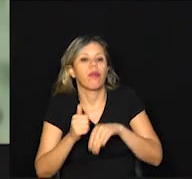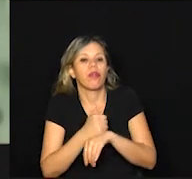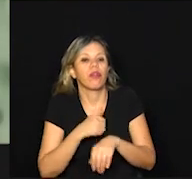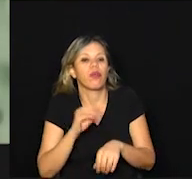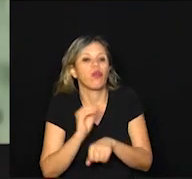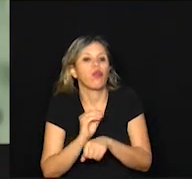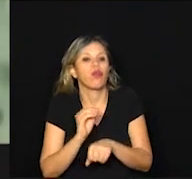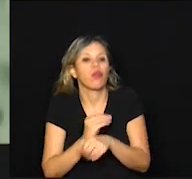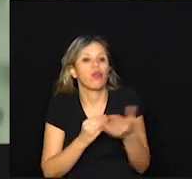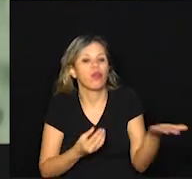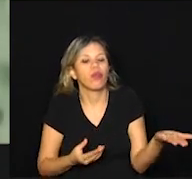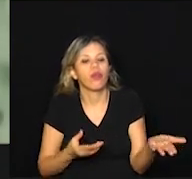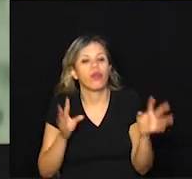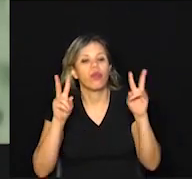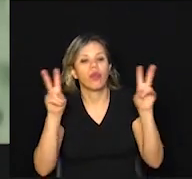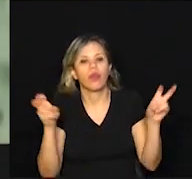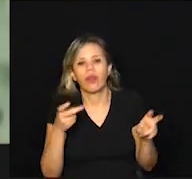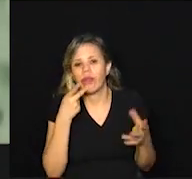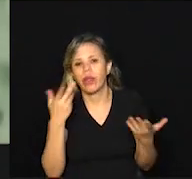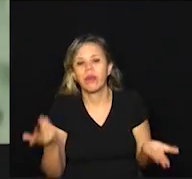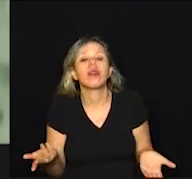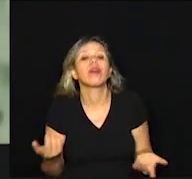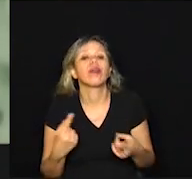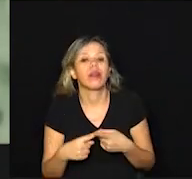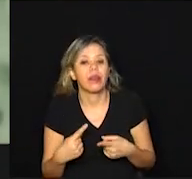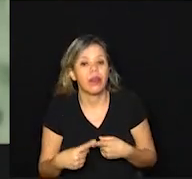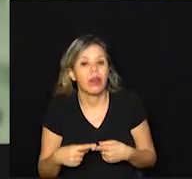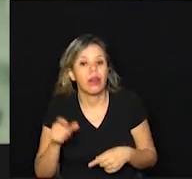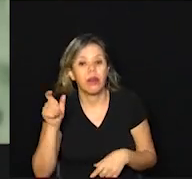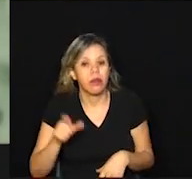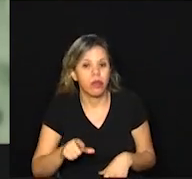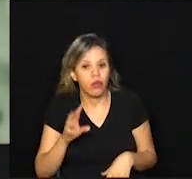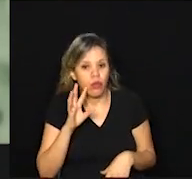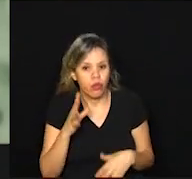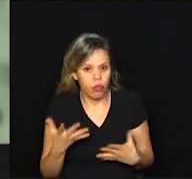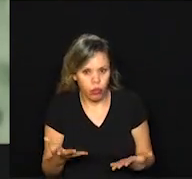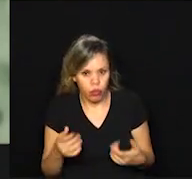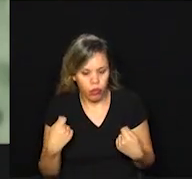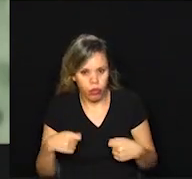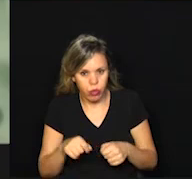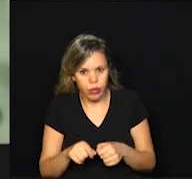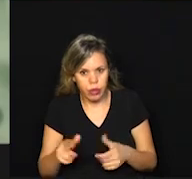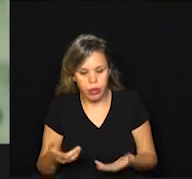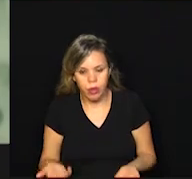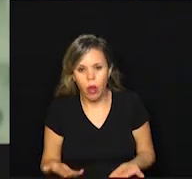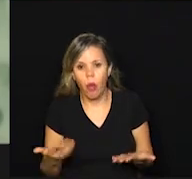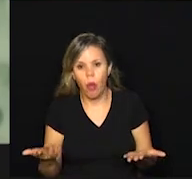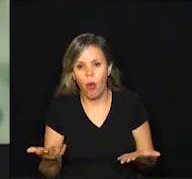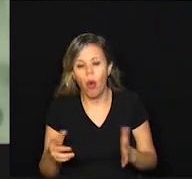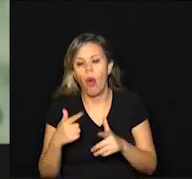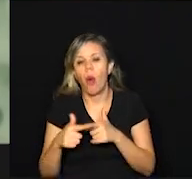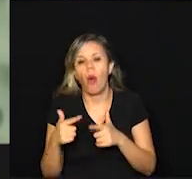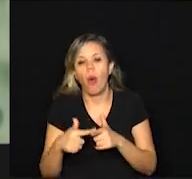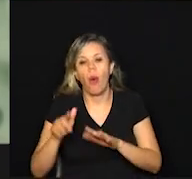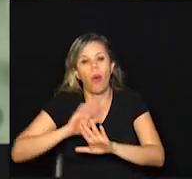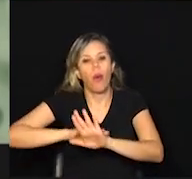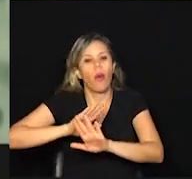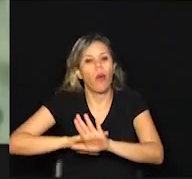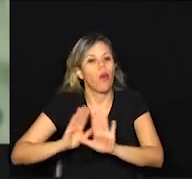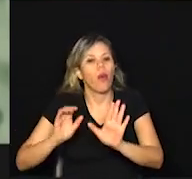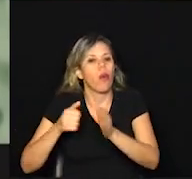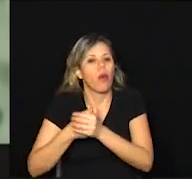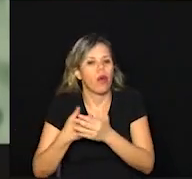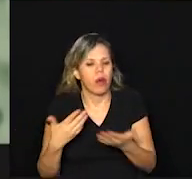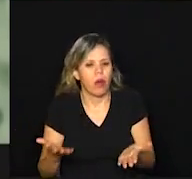disso porque ele não tá tratando disso né quem é a pessoa que deveria estar fazendo isso qual é o problema por trás disso